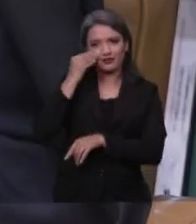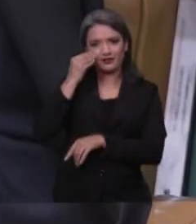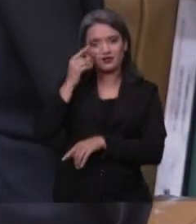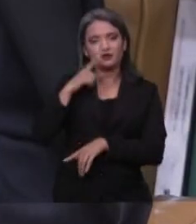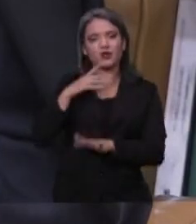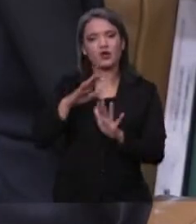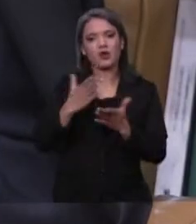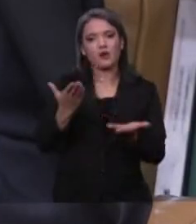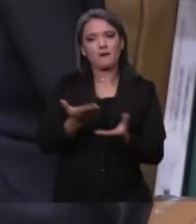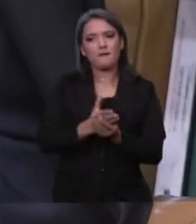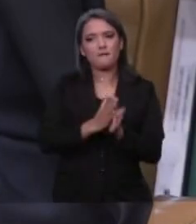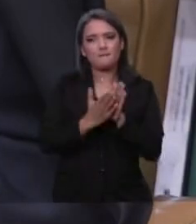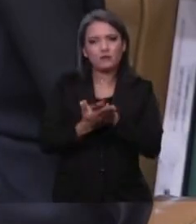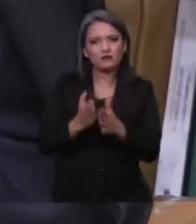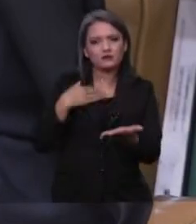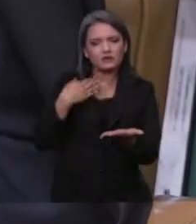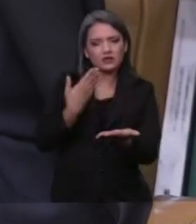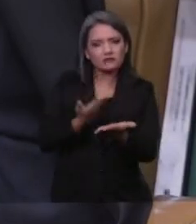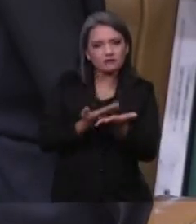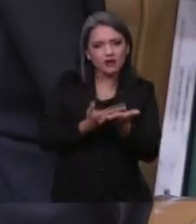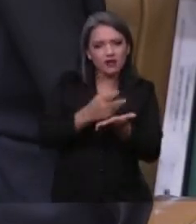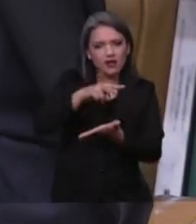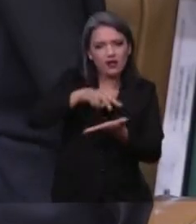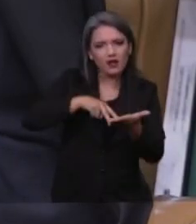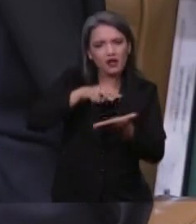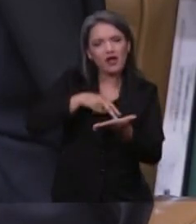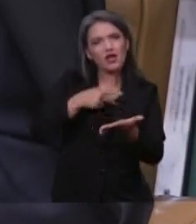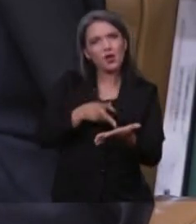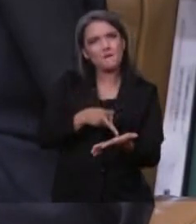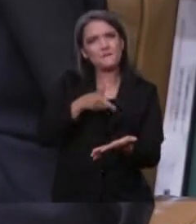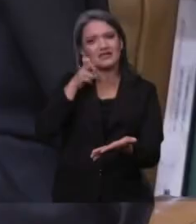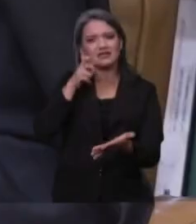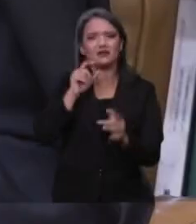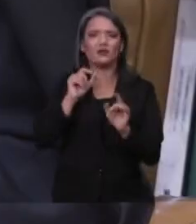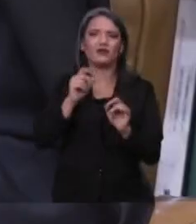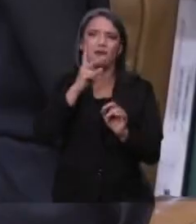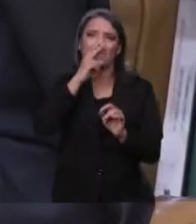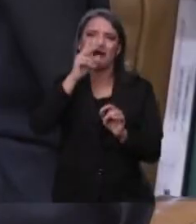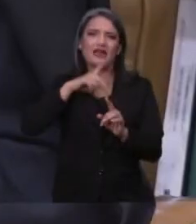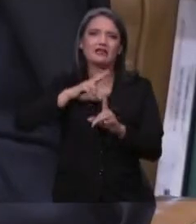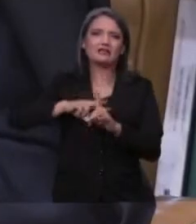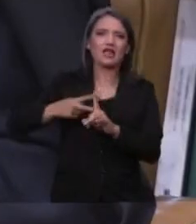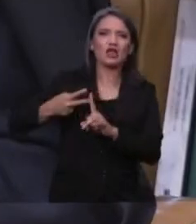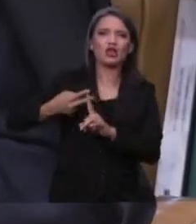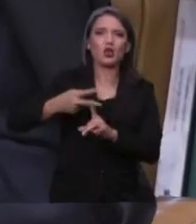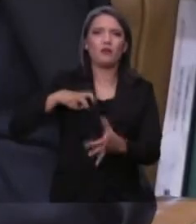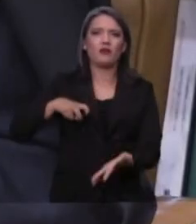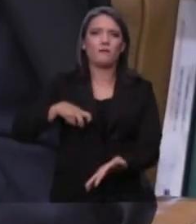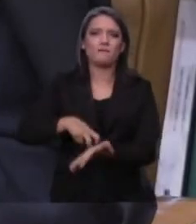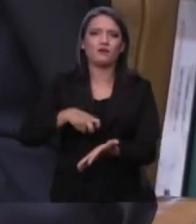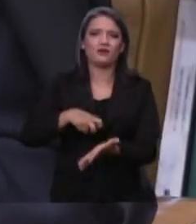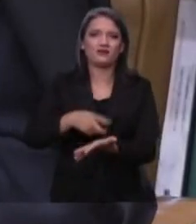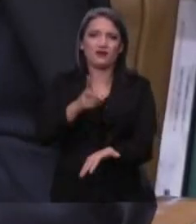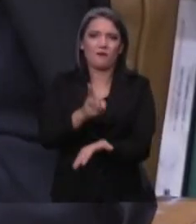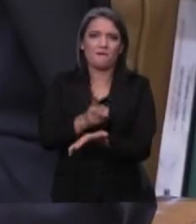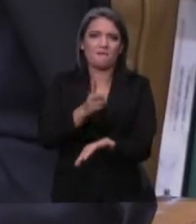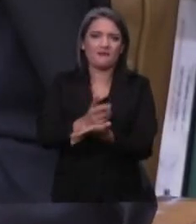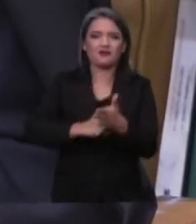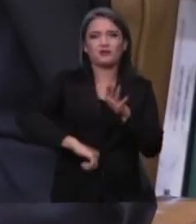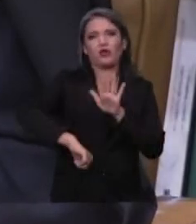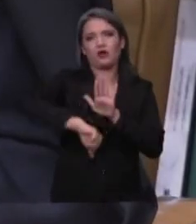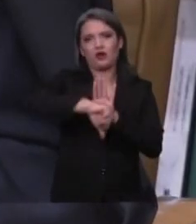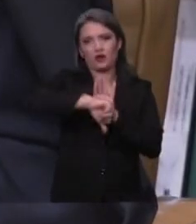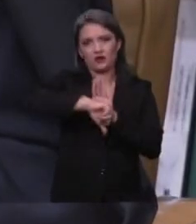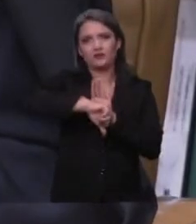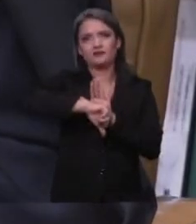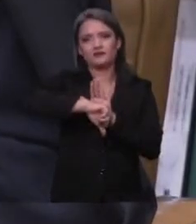processo, me deu a percepção de que seria um bis in idem essa acumulação, ou seja, punir uma